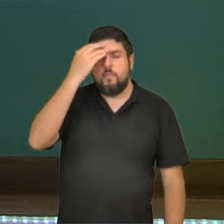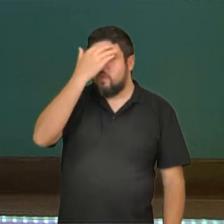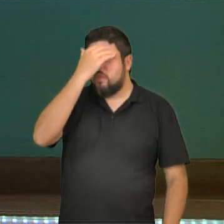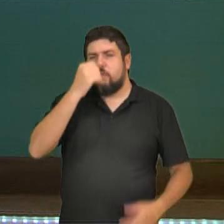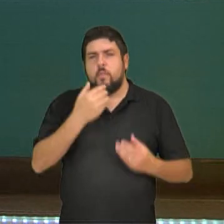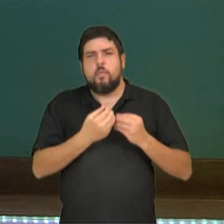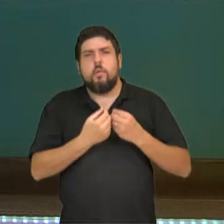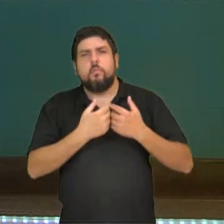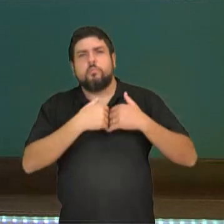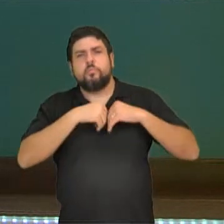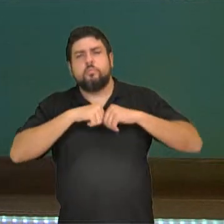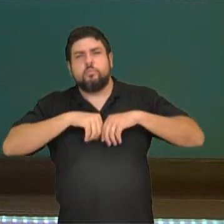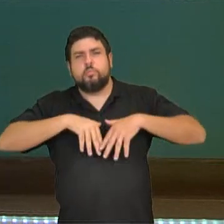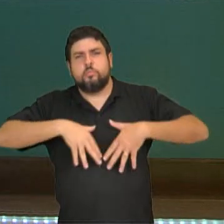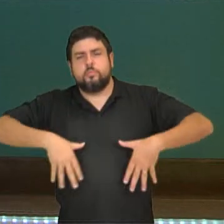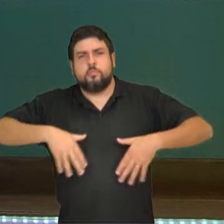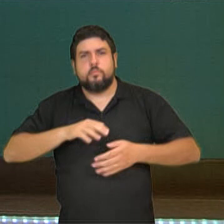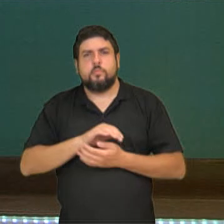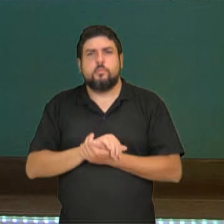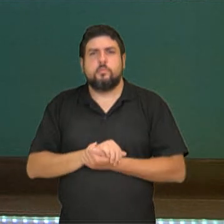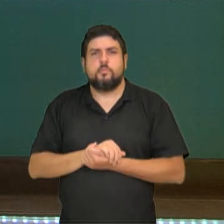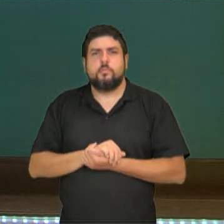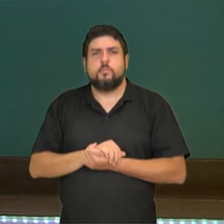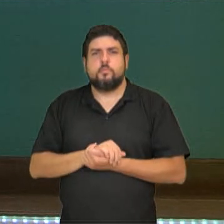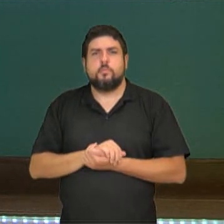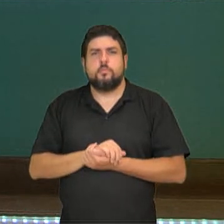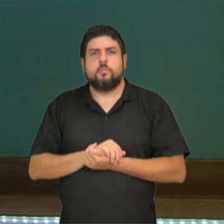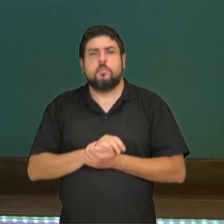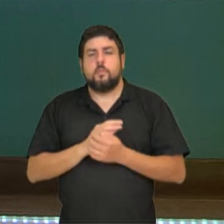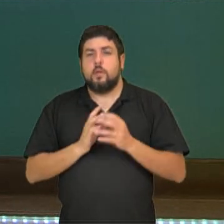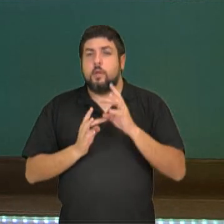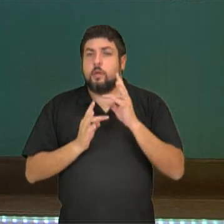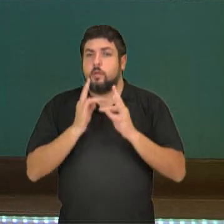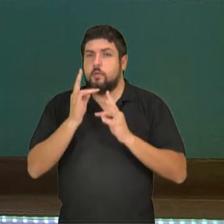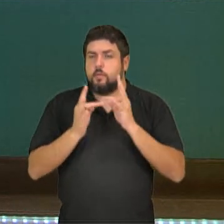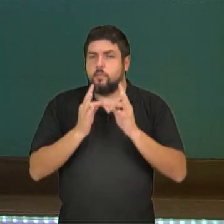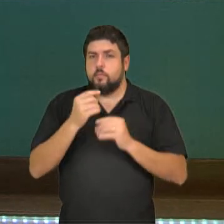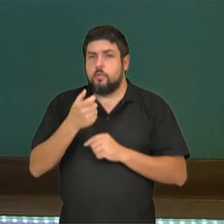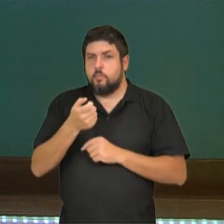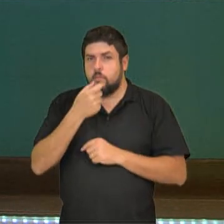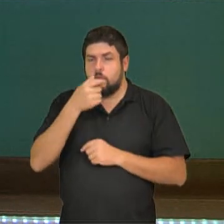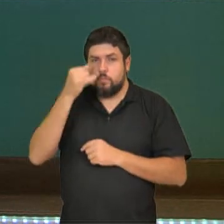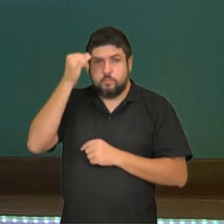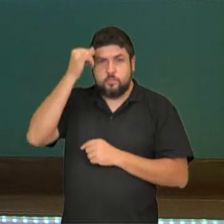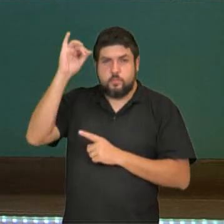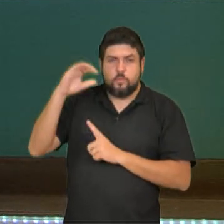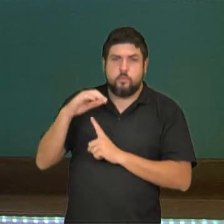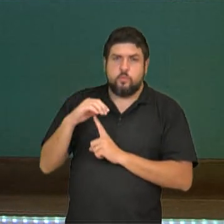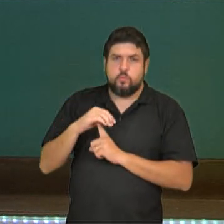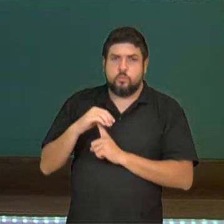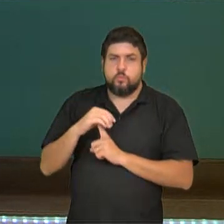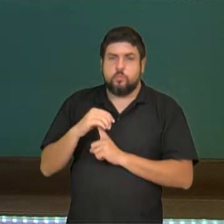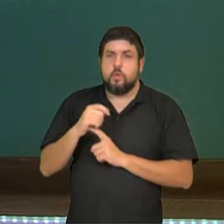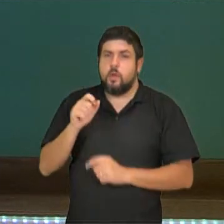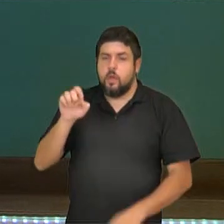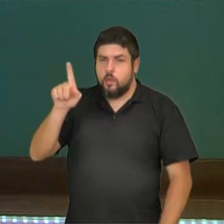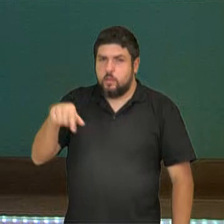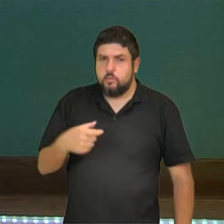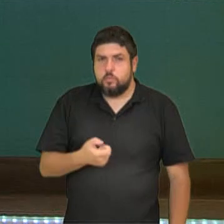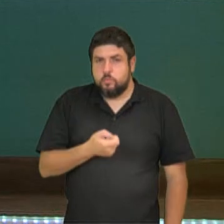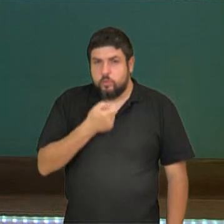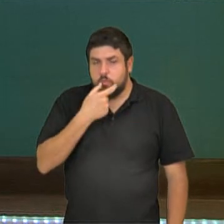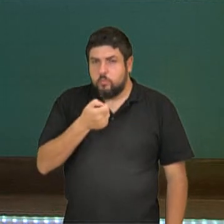esse fungo para várias regiões do corpo. O tratamento é feito também com antifúngico oral, né? Então comprimidos,